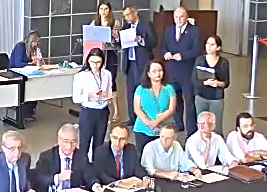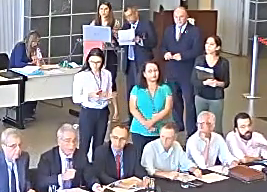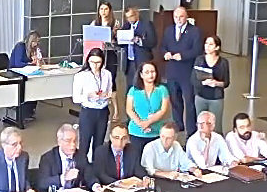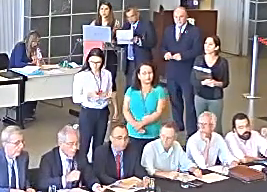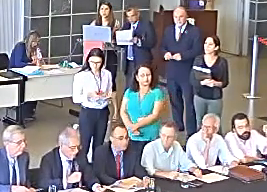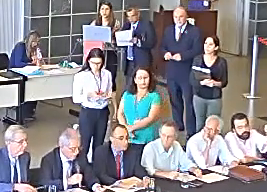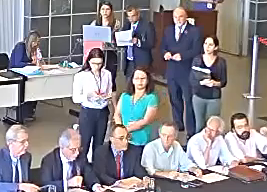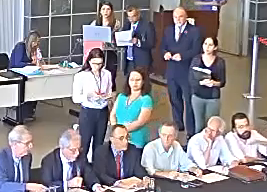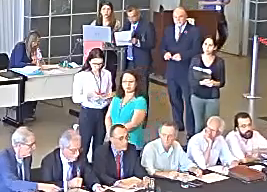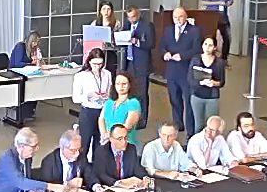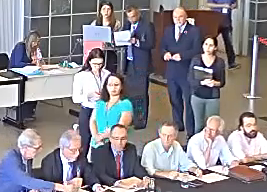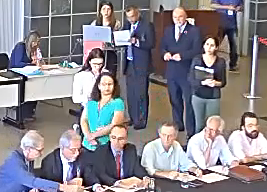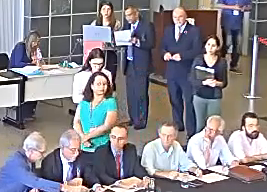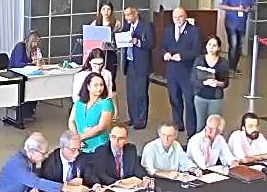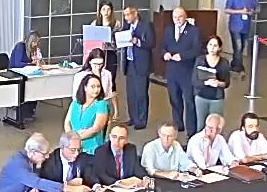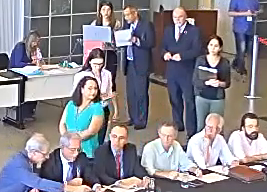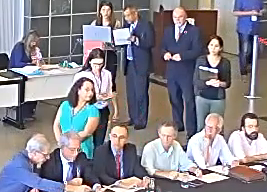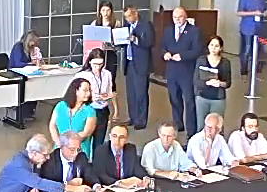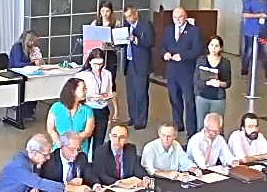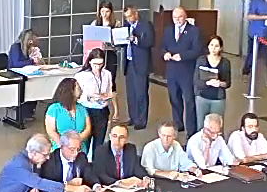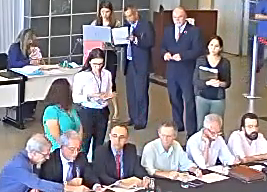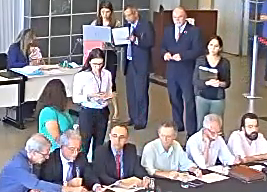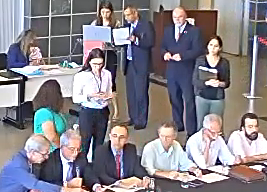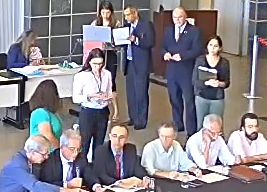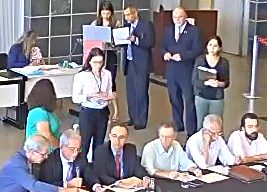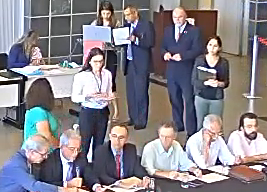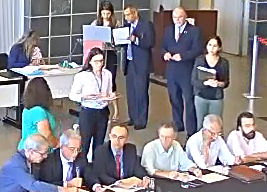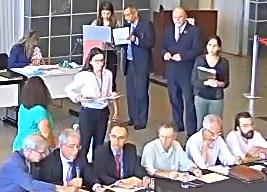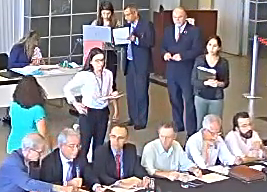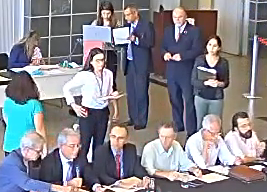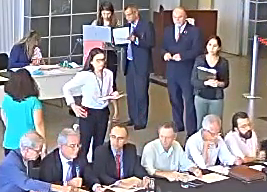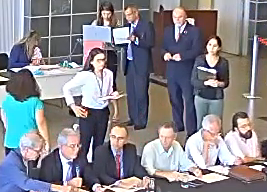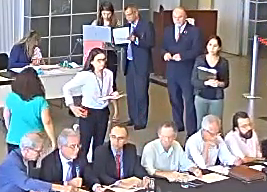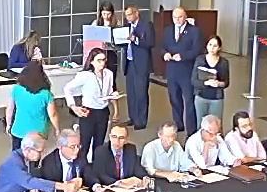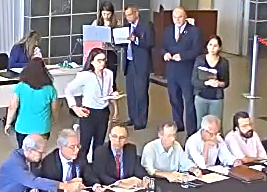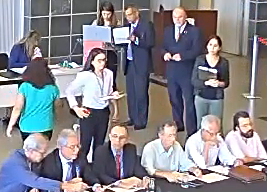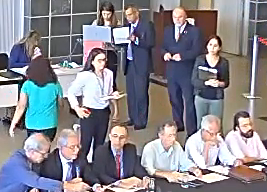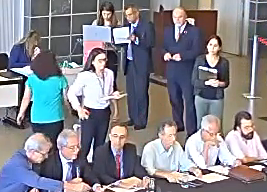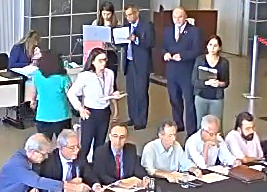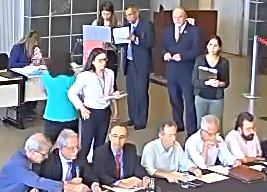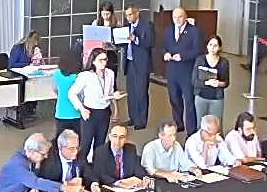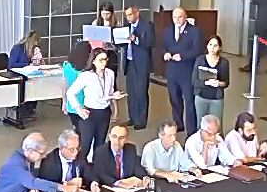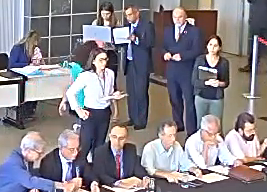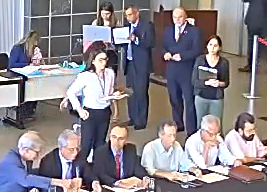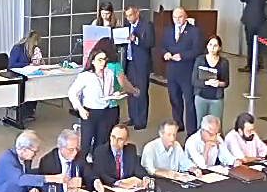conosco Ok o Igor ele é representante da adev Pan